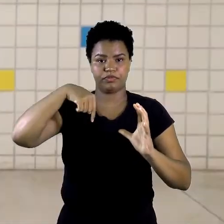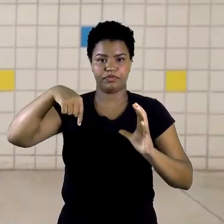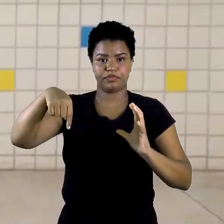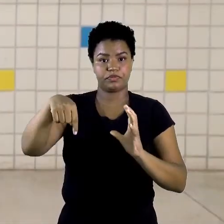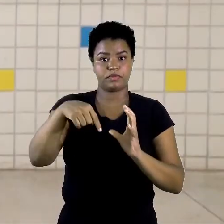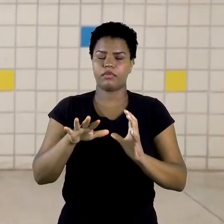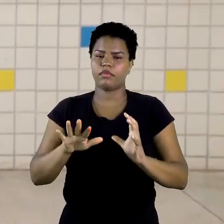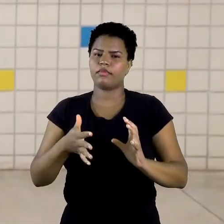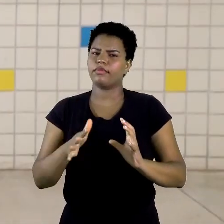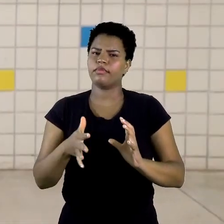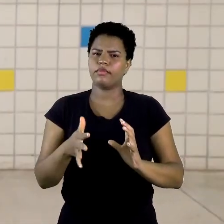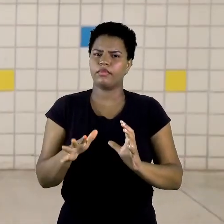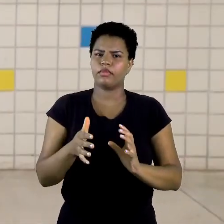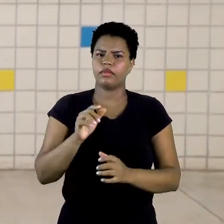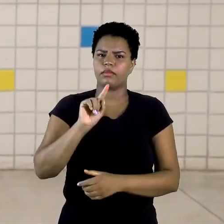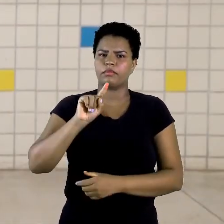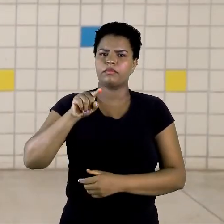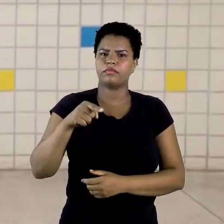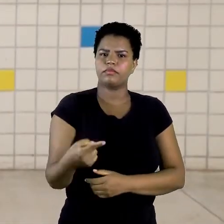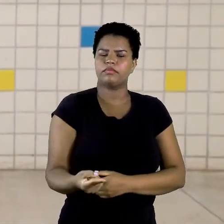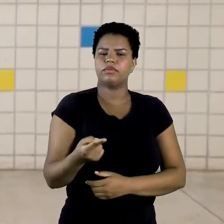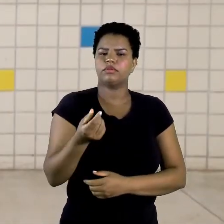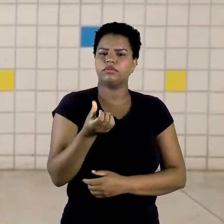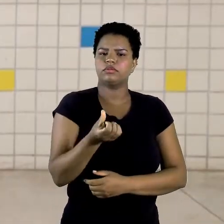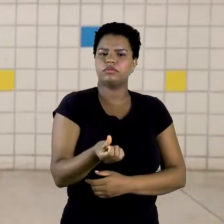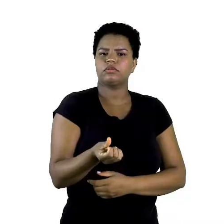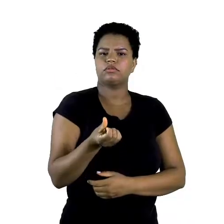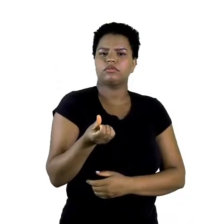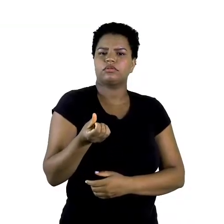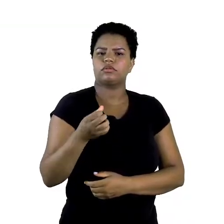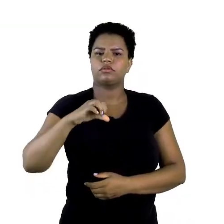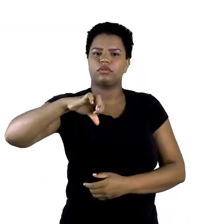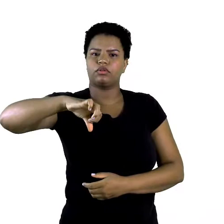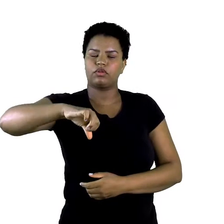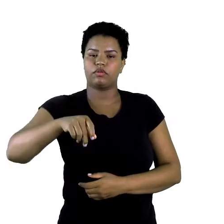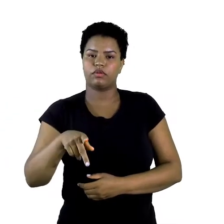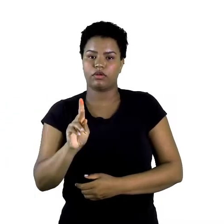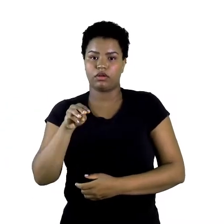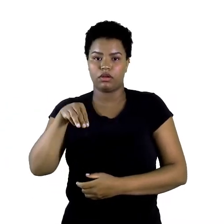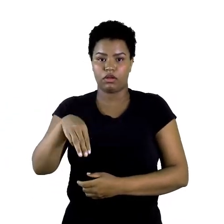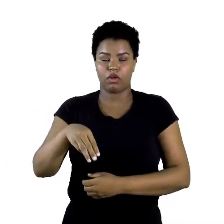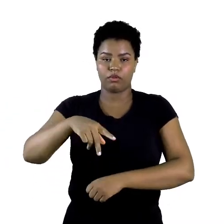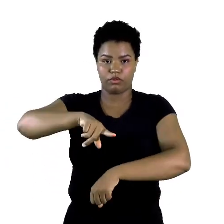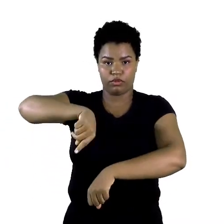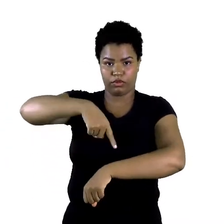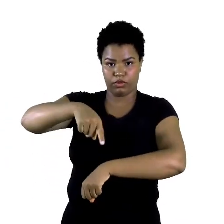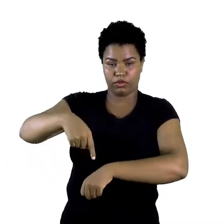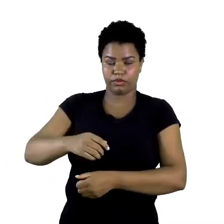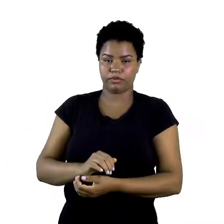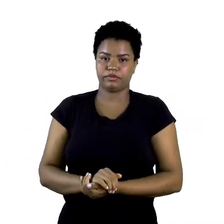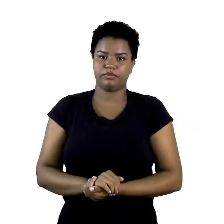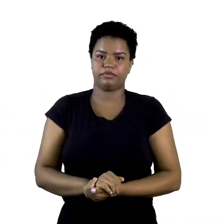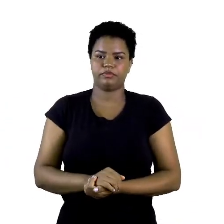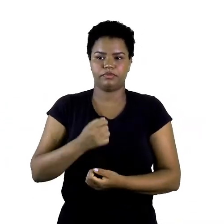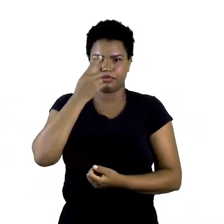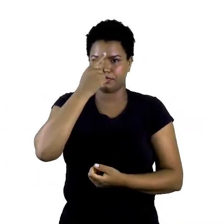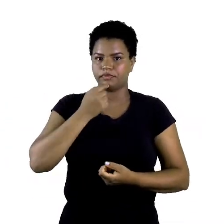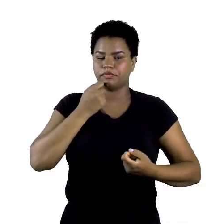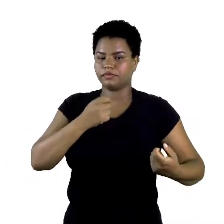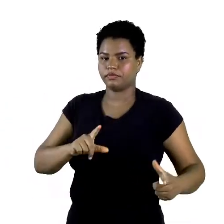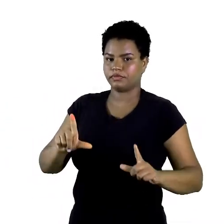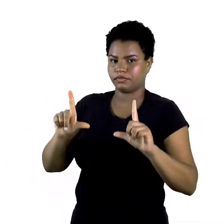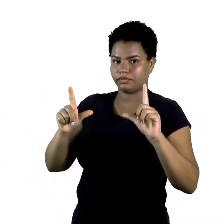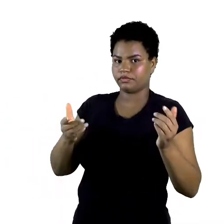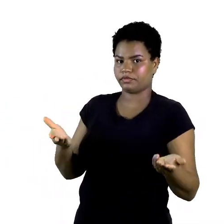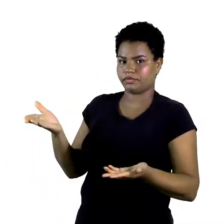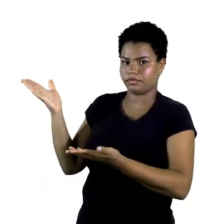de aproximadamente 1.669 km/h. Observe aí, por favor, esse slide que vocês estão observando